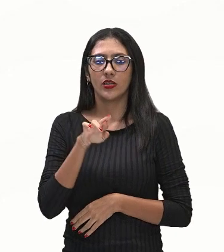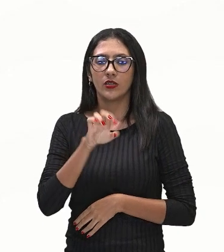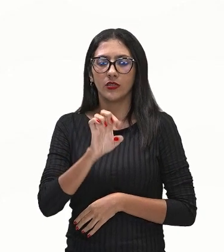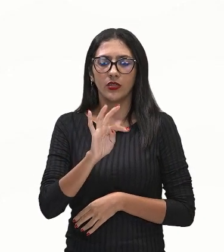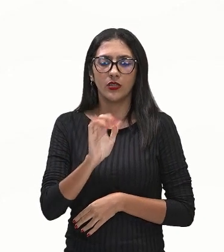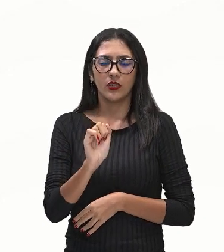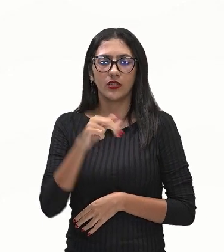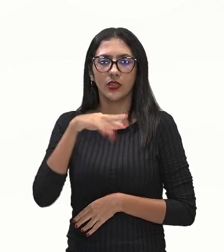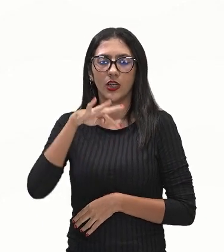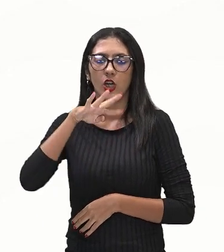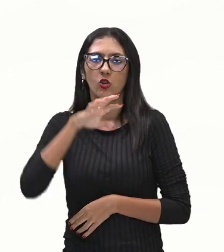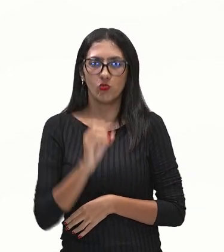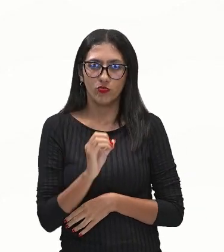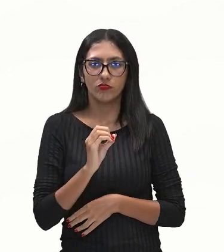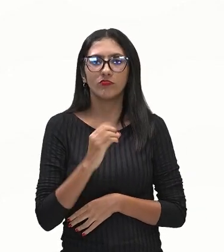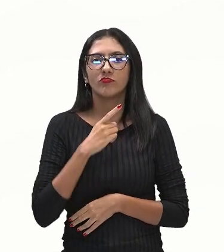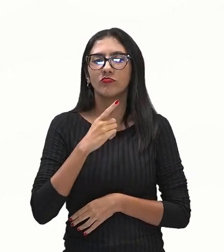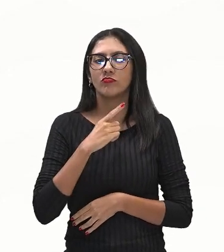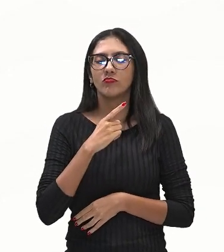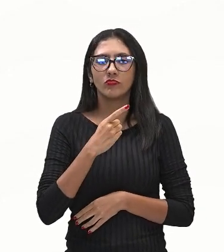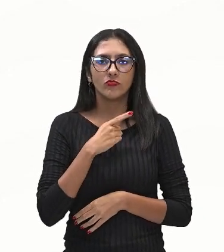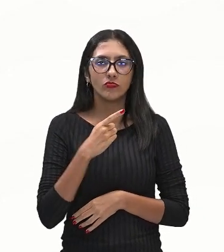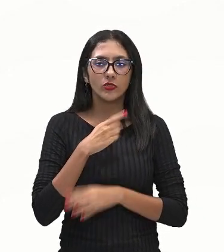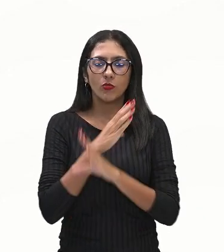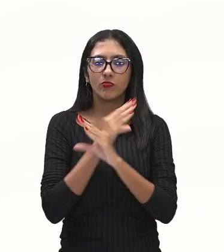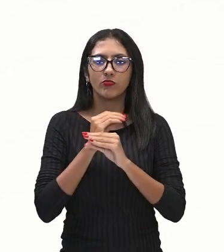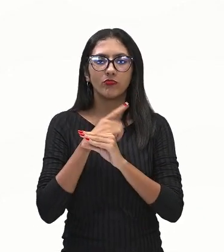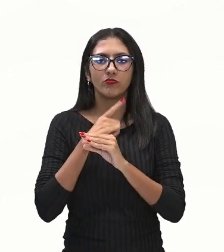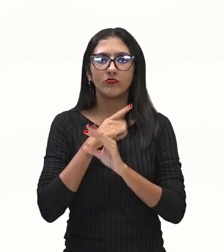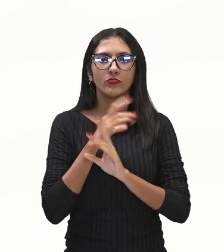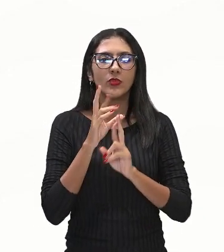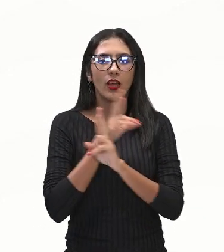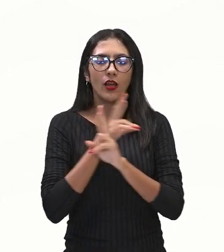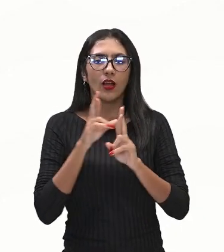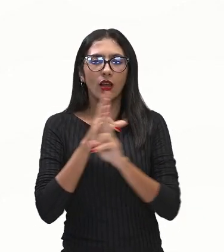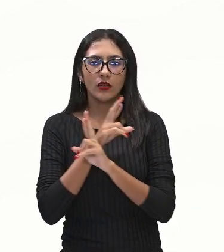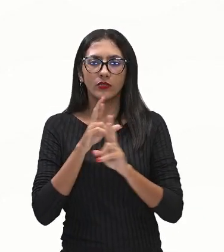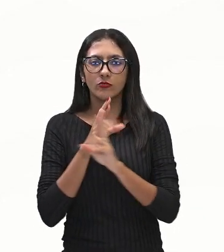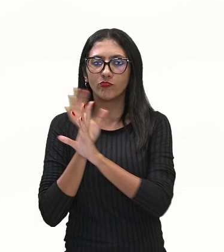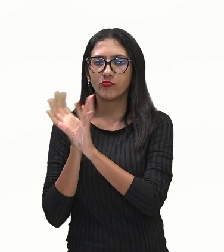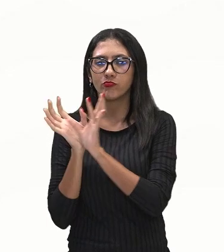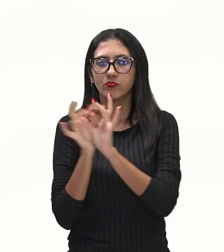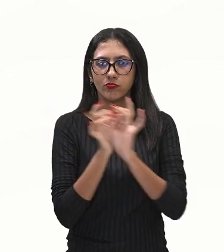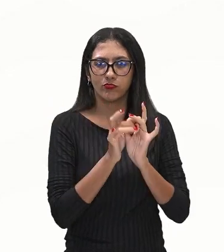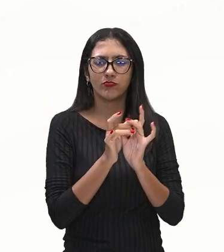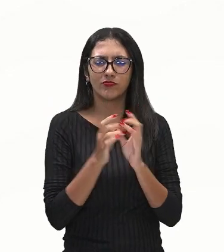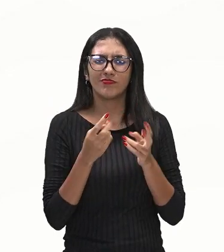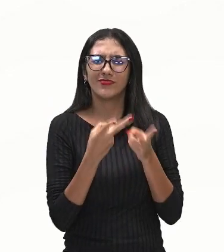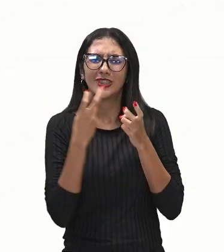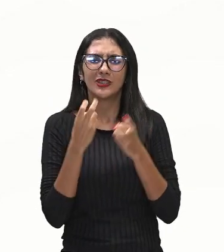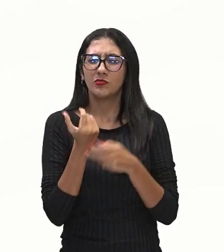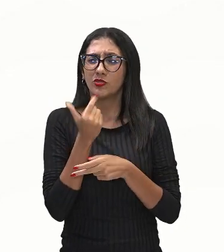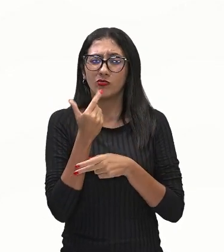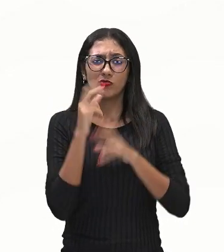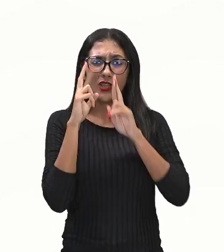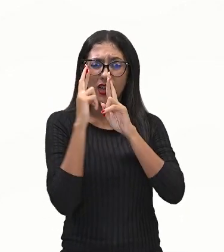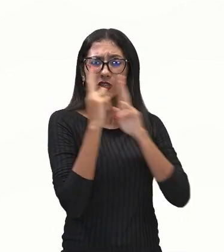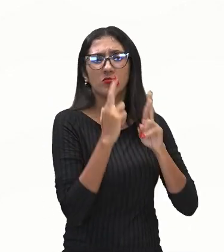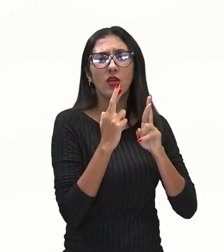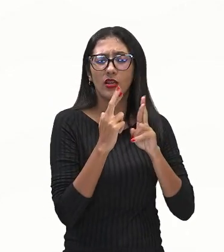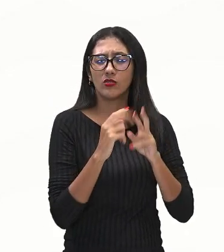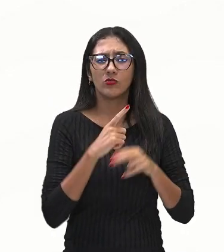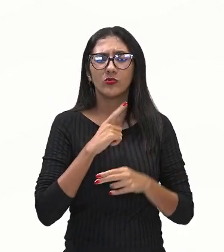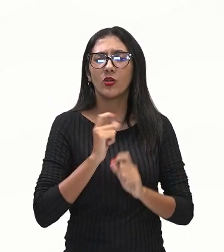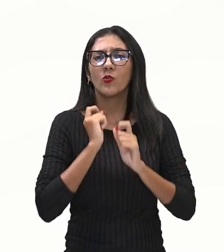de oposição. Veja bem, observa-se o desrespeito a essa garantia devido ao preconceito. Então,